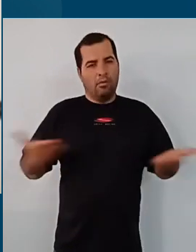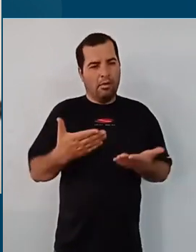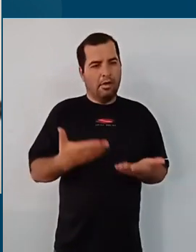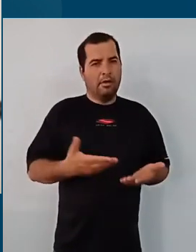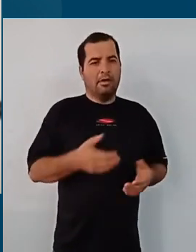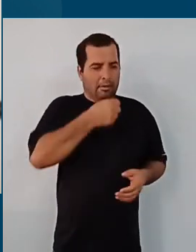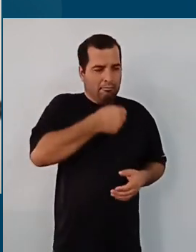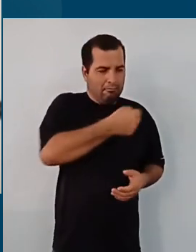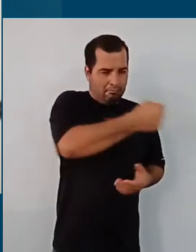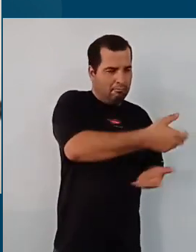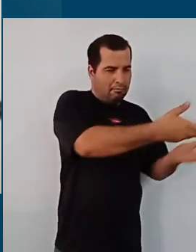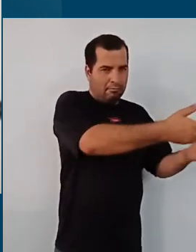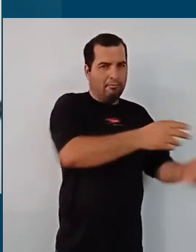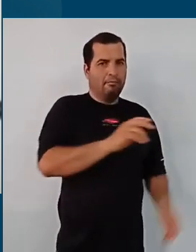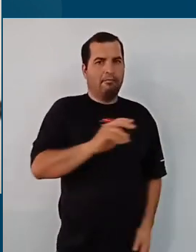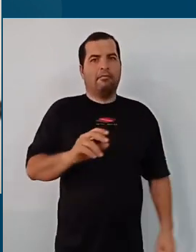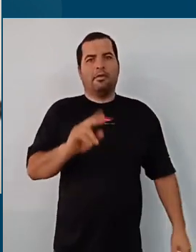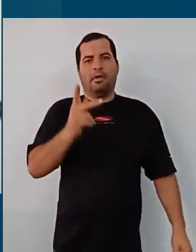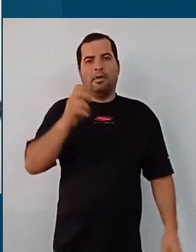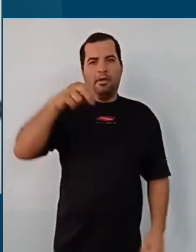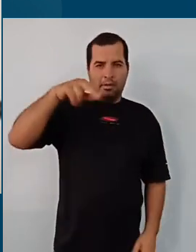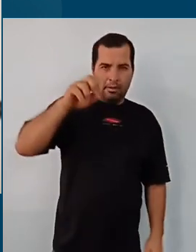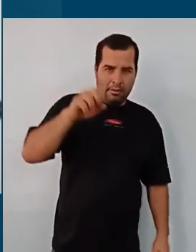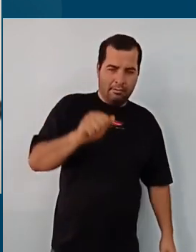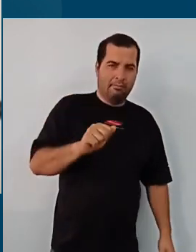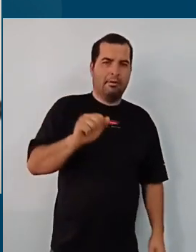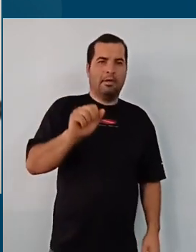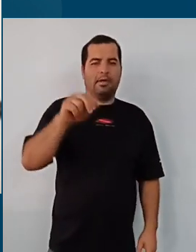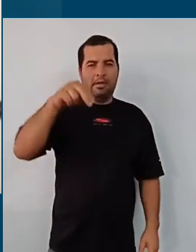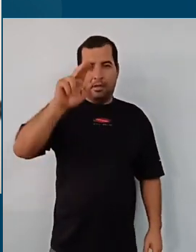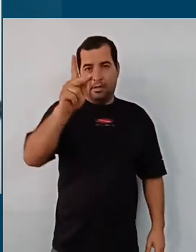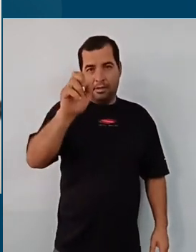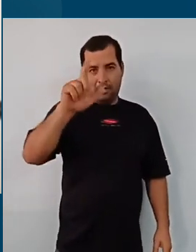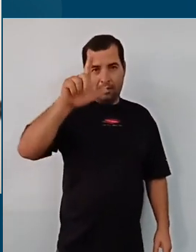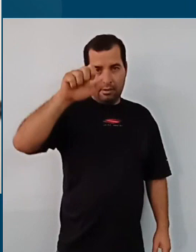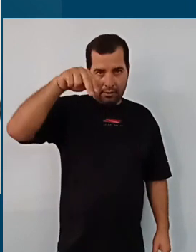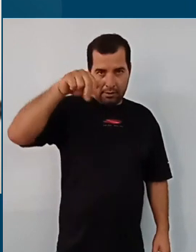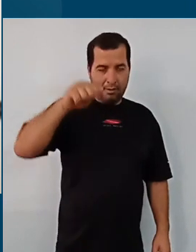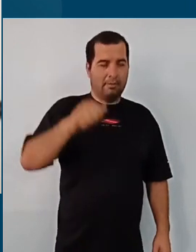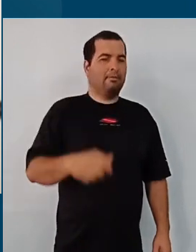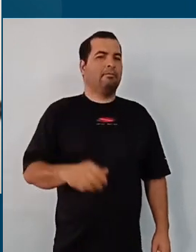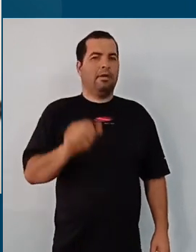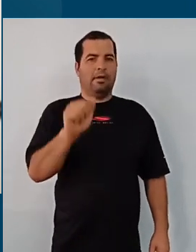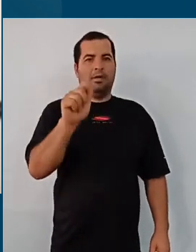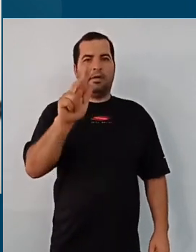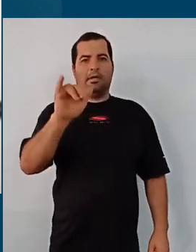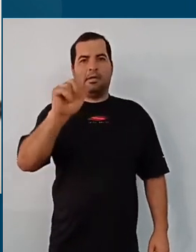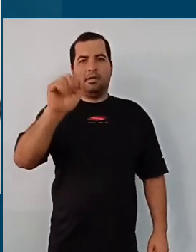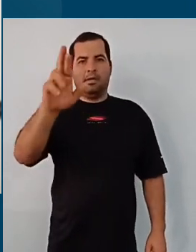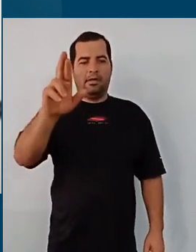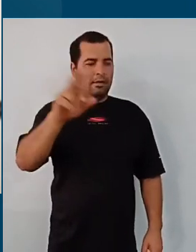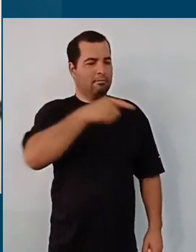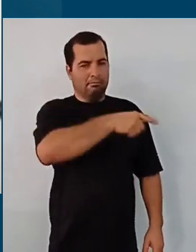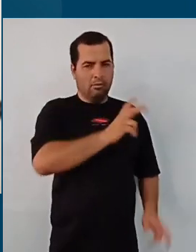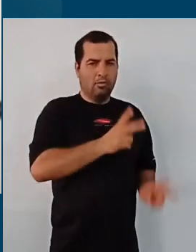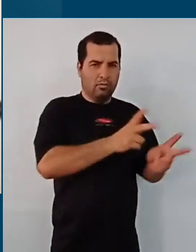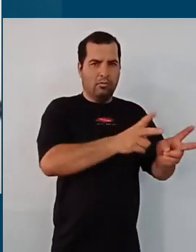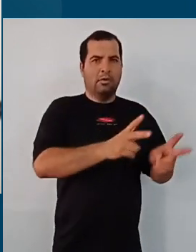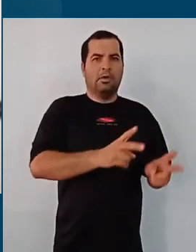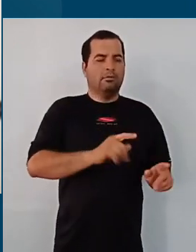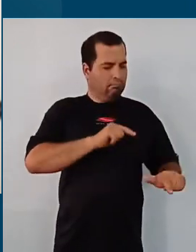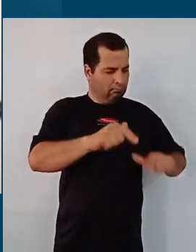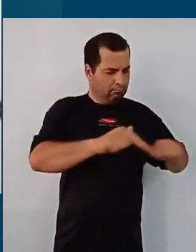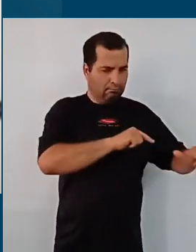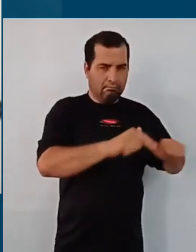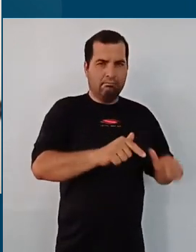imediatamente a palavra para a professora Eliane Aguiar, que já é conhecida de muitos de vocês, tem interagido fortemente com